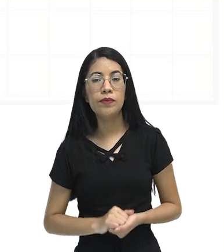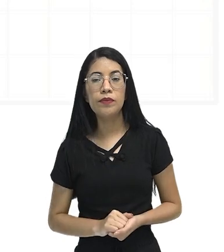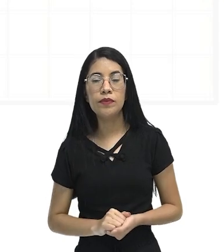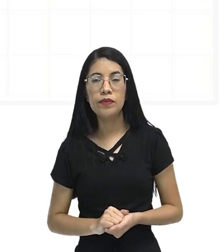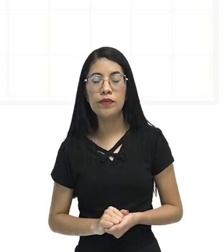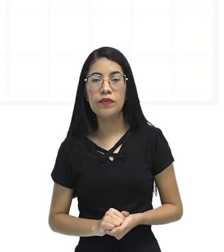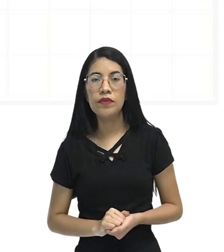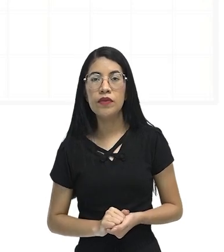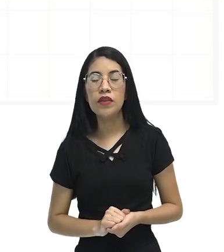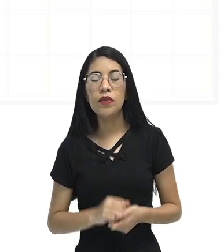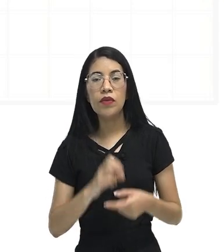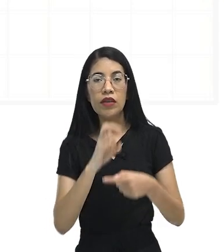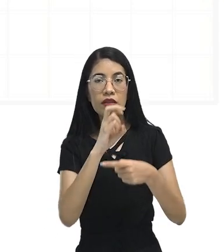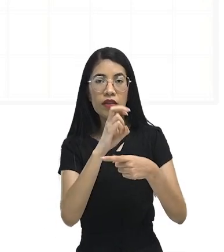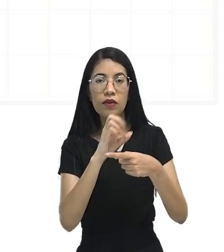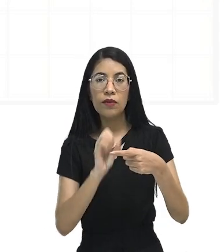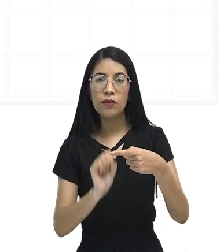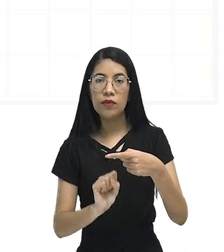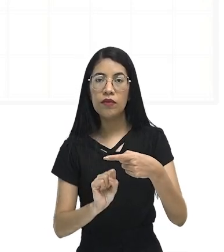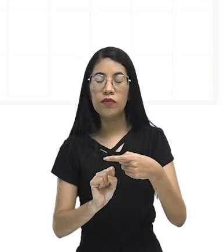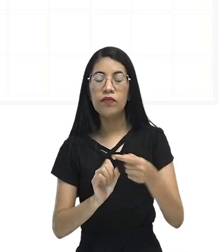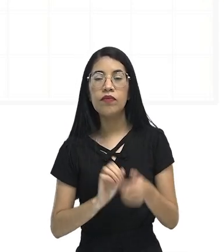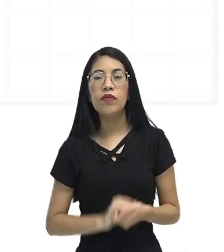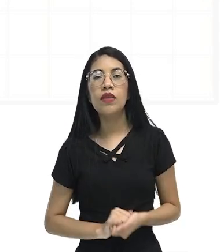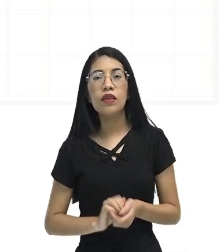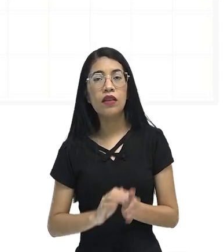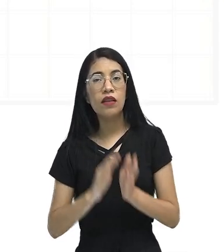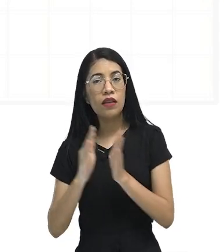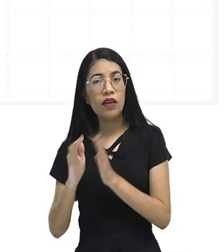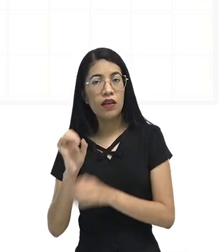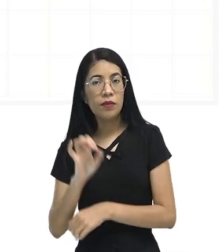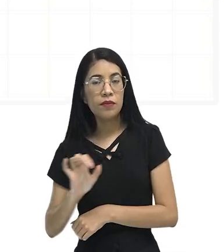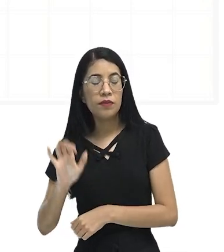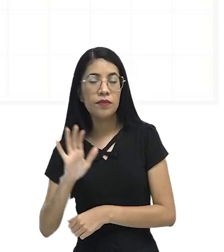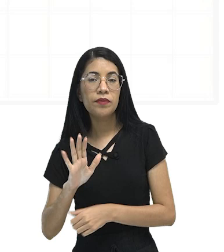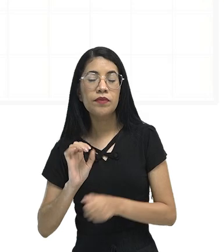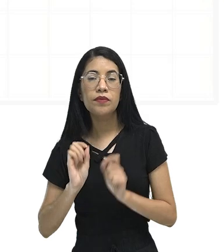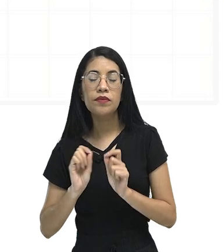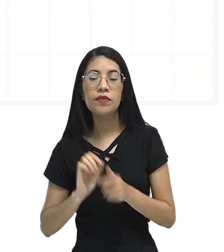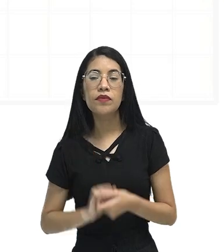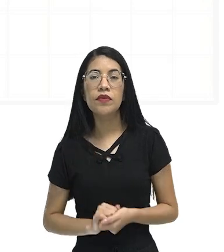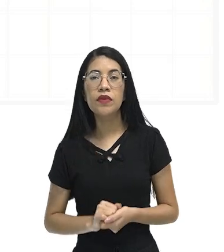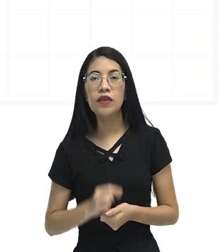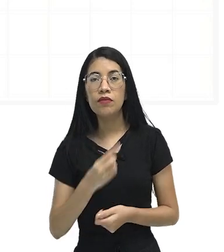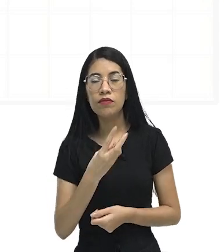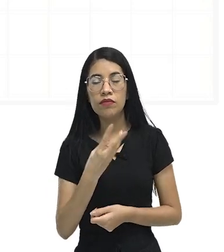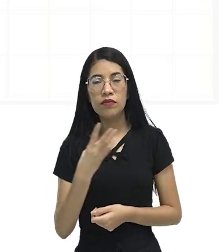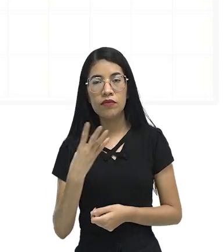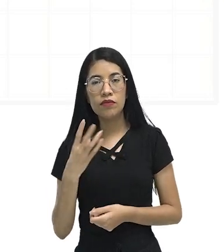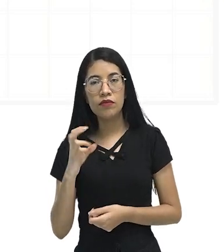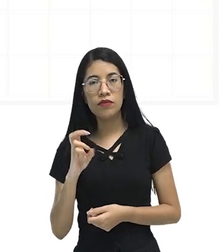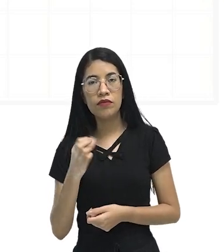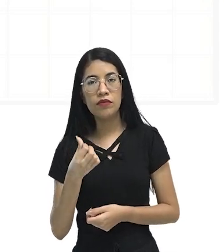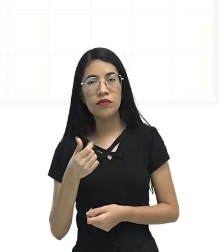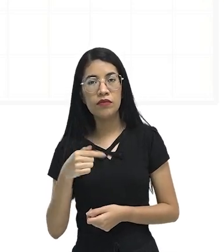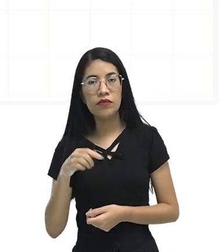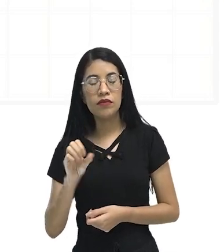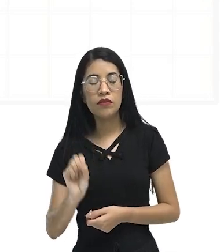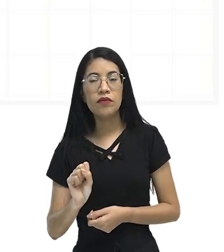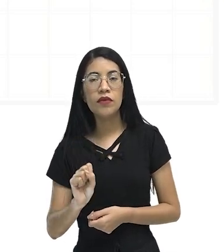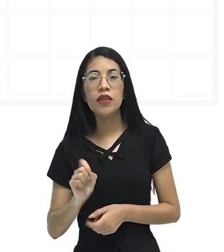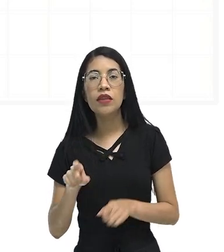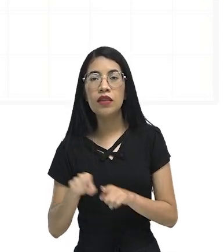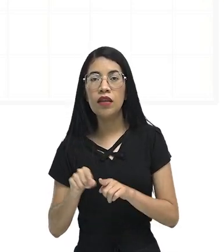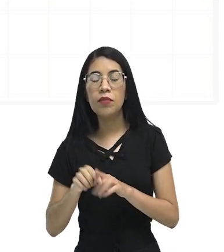5 oitavos, ok? E essa outra aqui, ó. 1, 2, 3, 4, 5, 6, 7, 8. Eu também